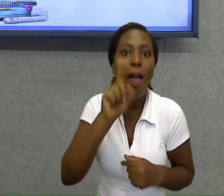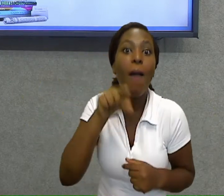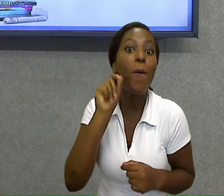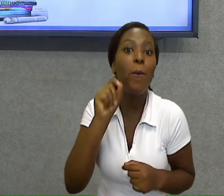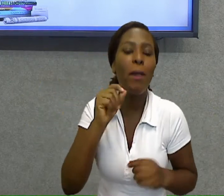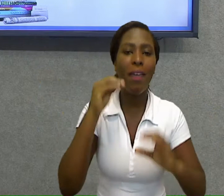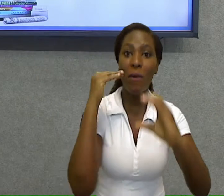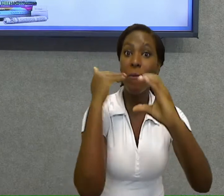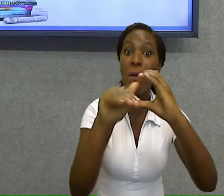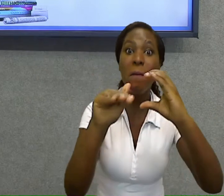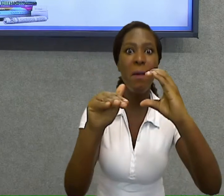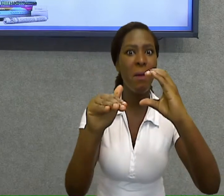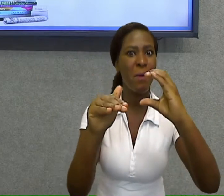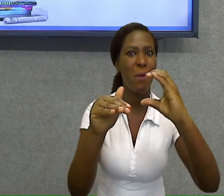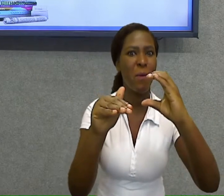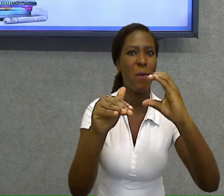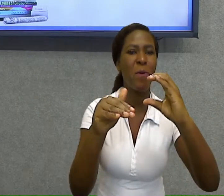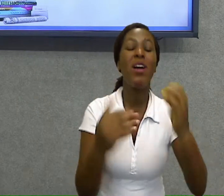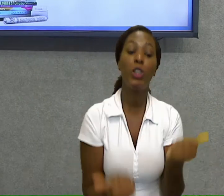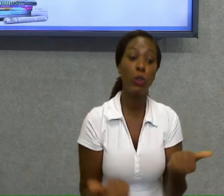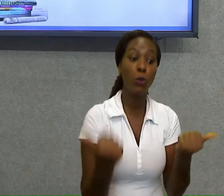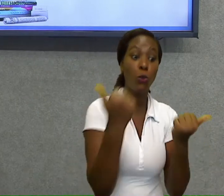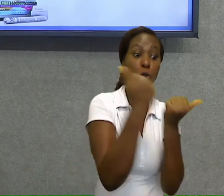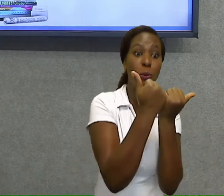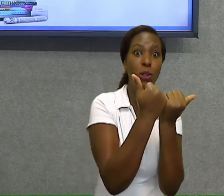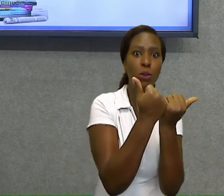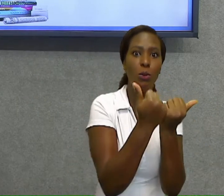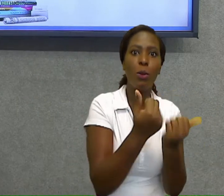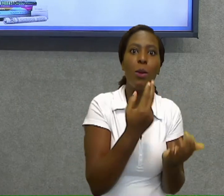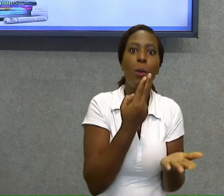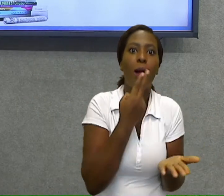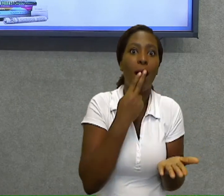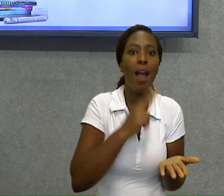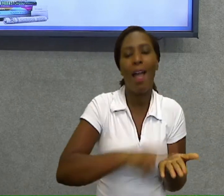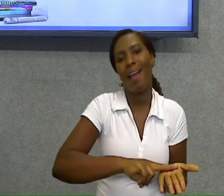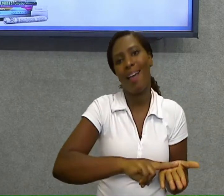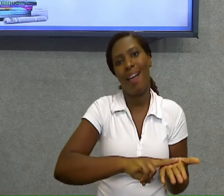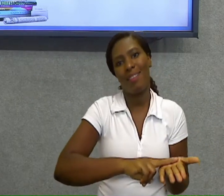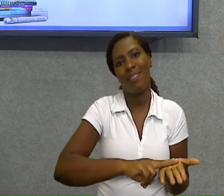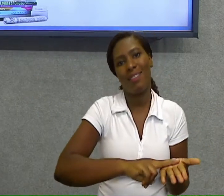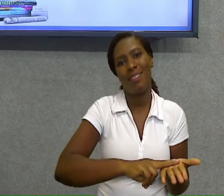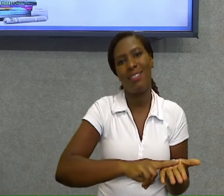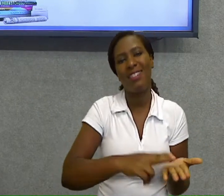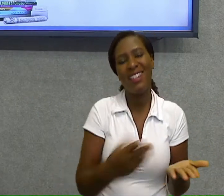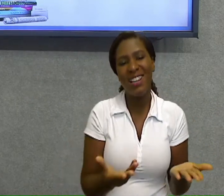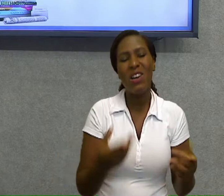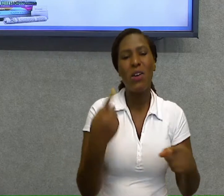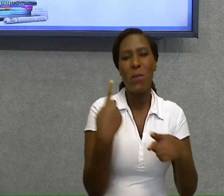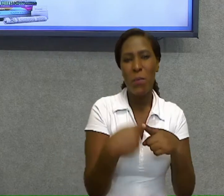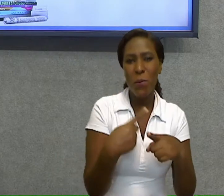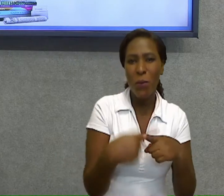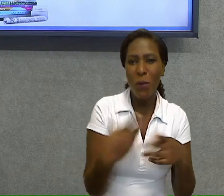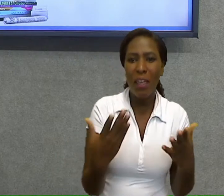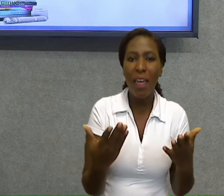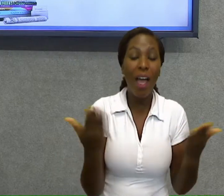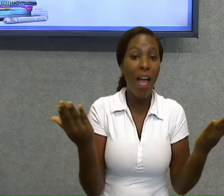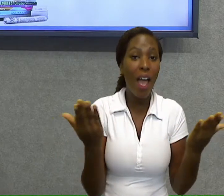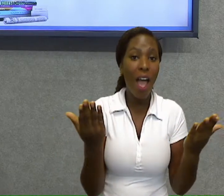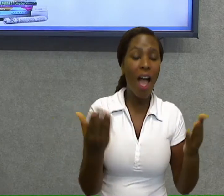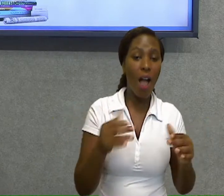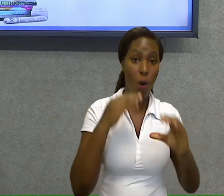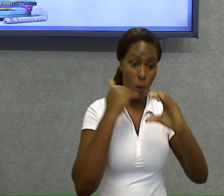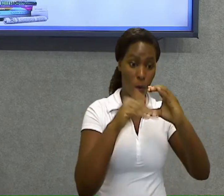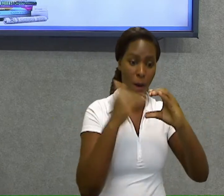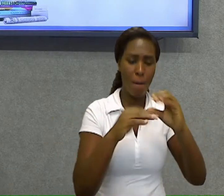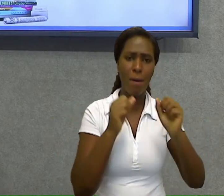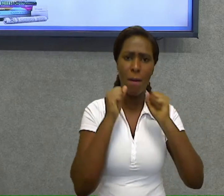papel, a caneta e a necessidade aí de postar nos correios, visto que pode ser recebido